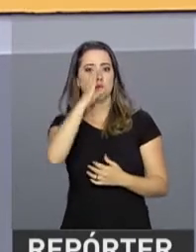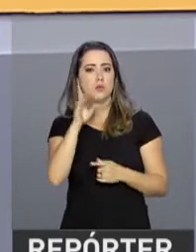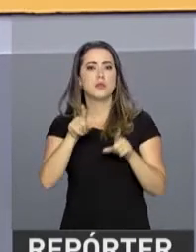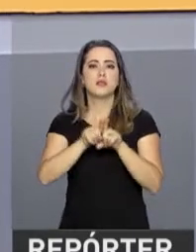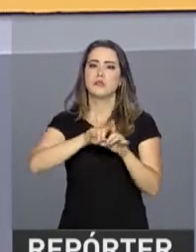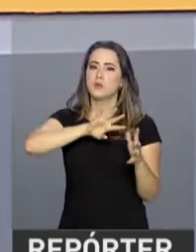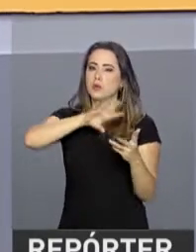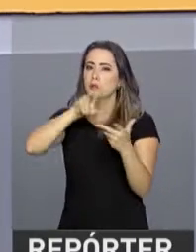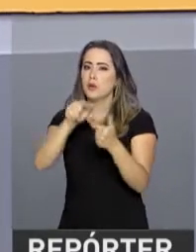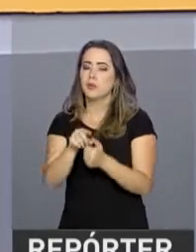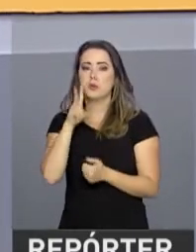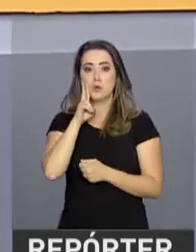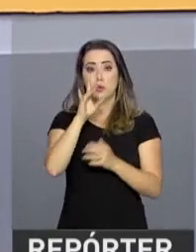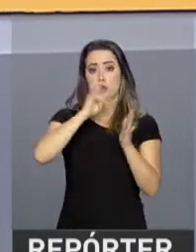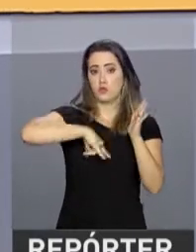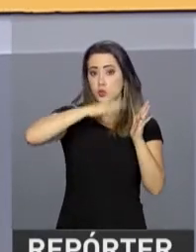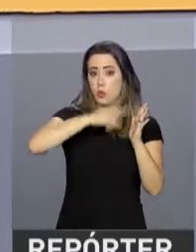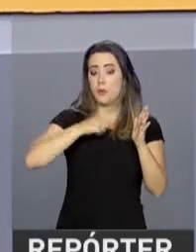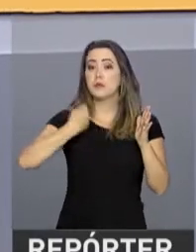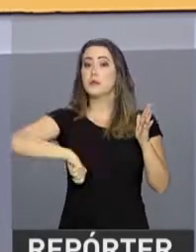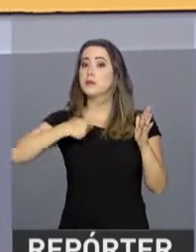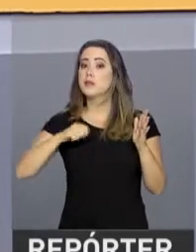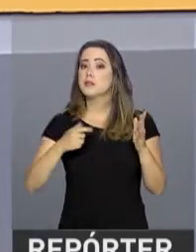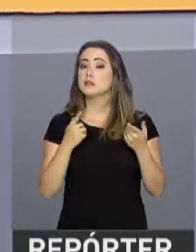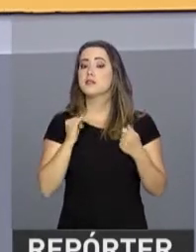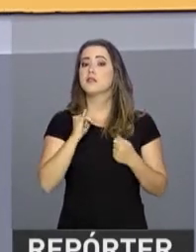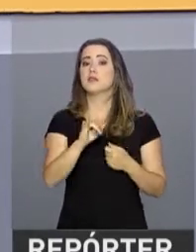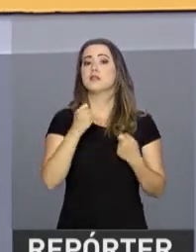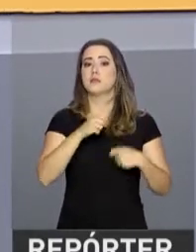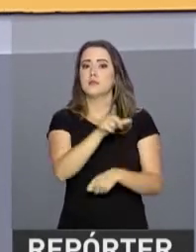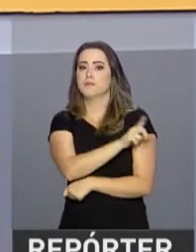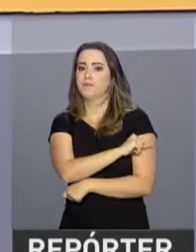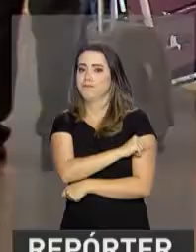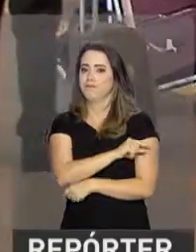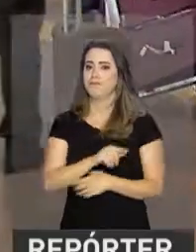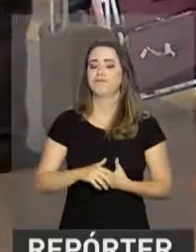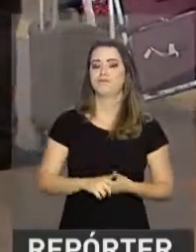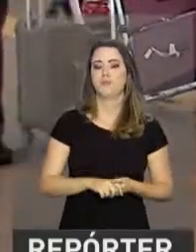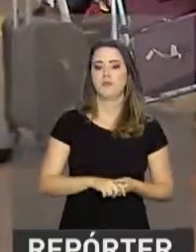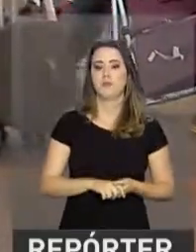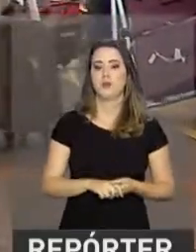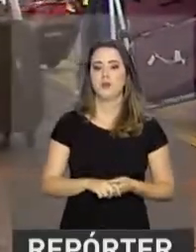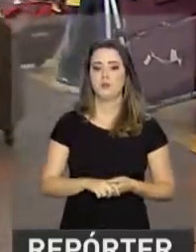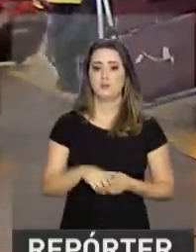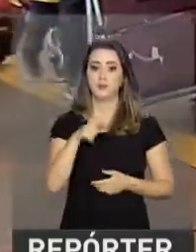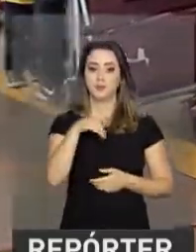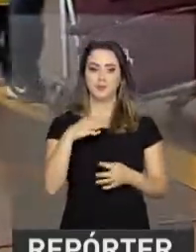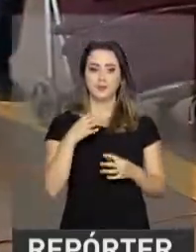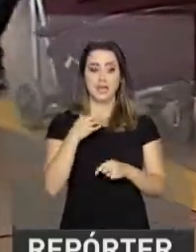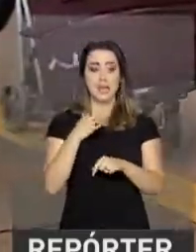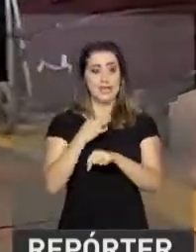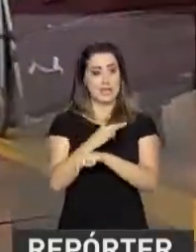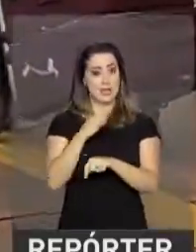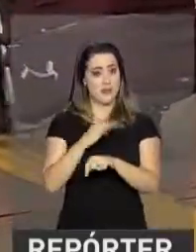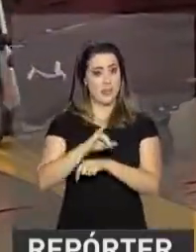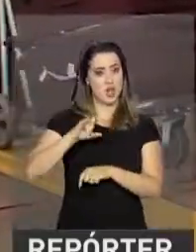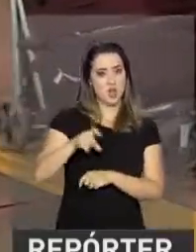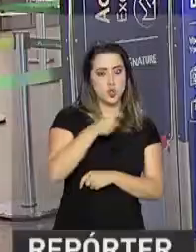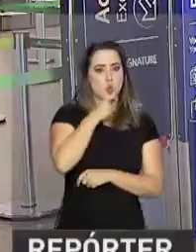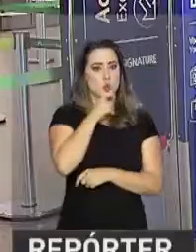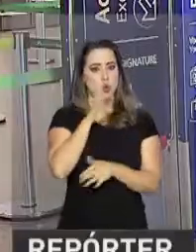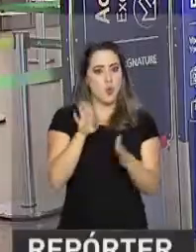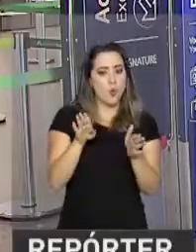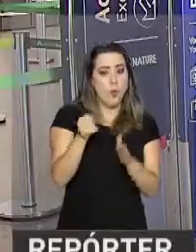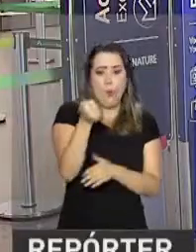verificar a documentação exigida ea necessidade de vacinas as férias de julho nem bem chegaram